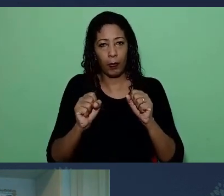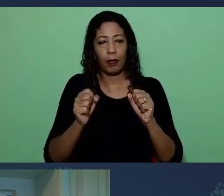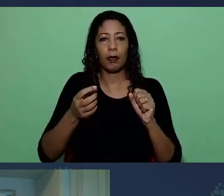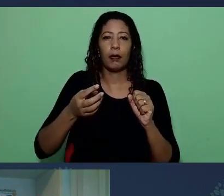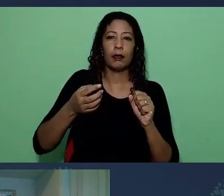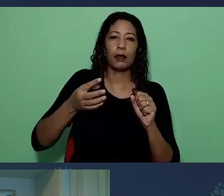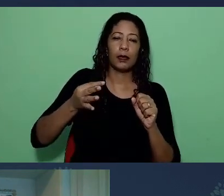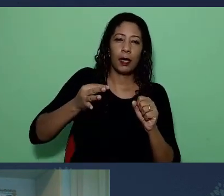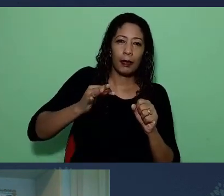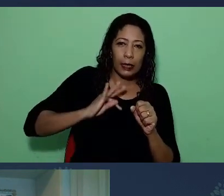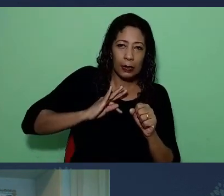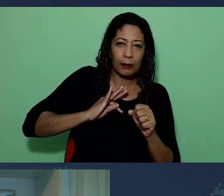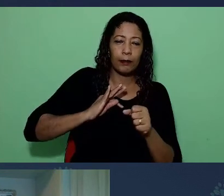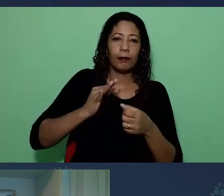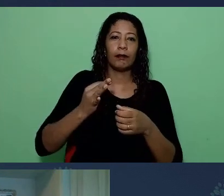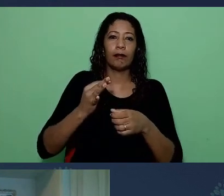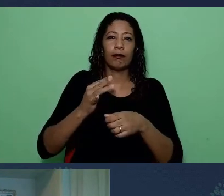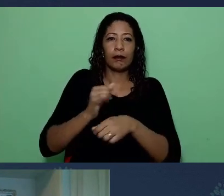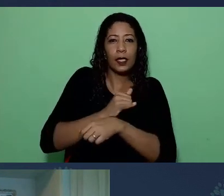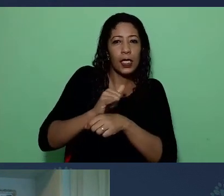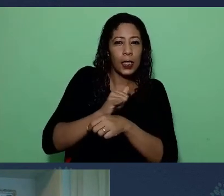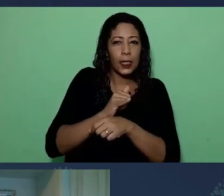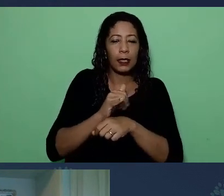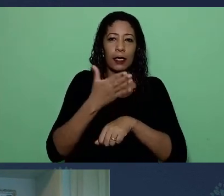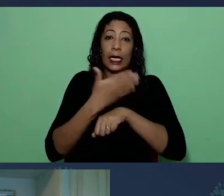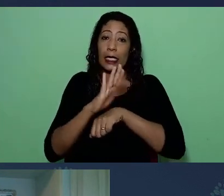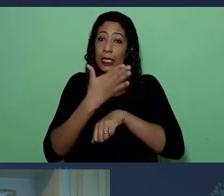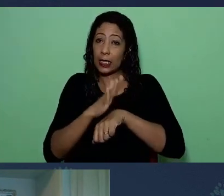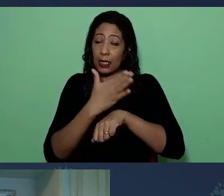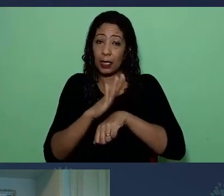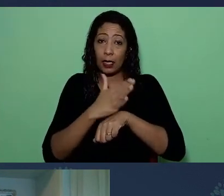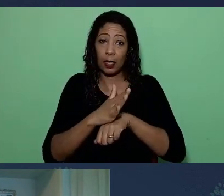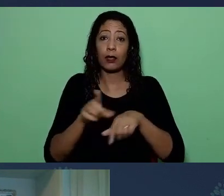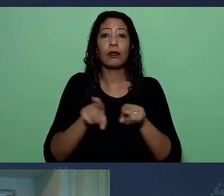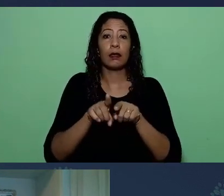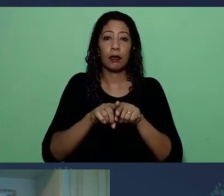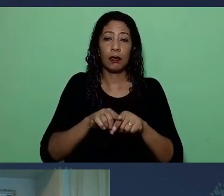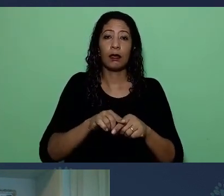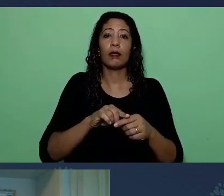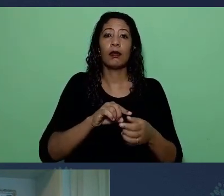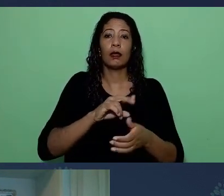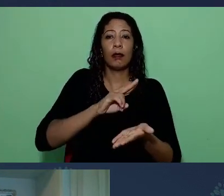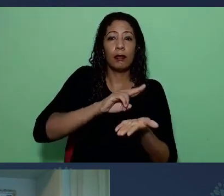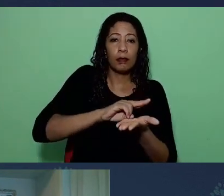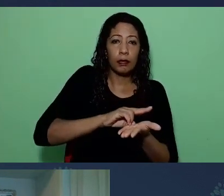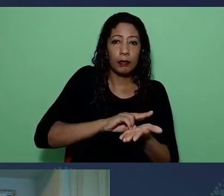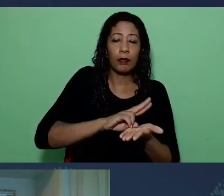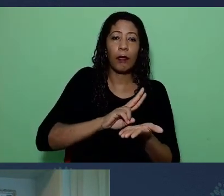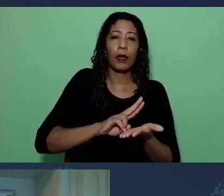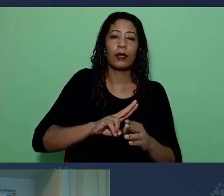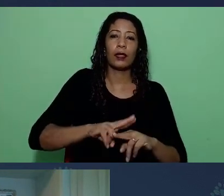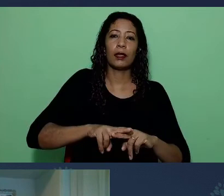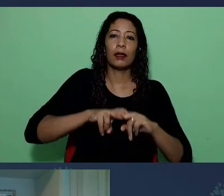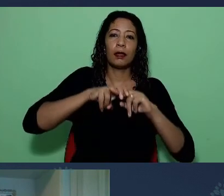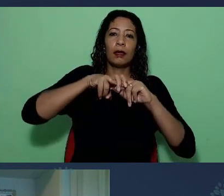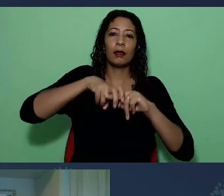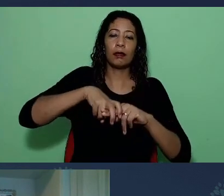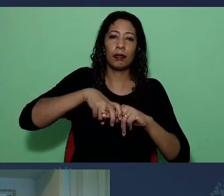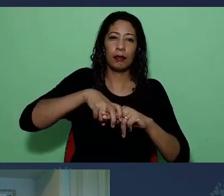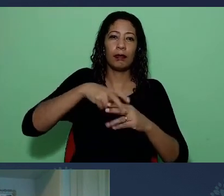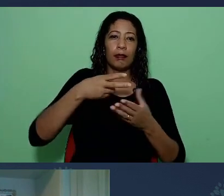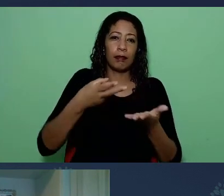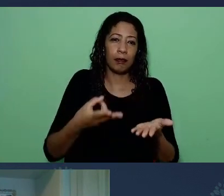alguns exercícios, e, inclusive, tirar esse paciente do leito, deambulação, exercícios